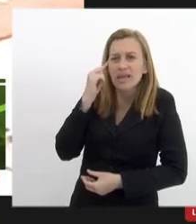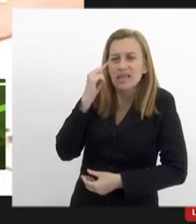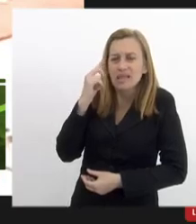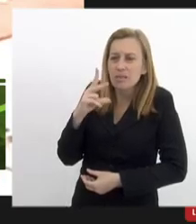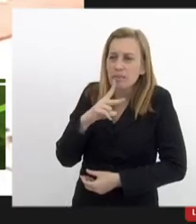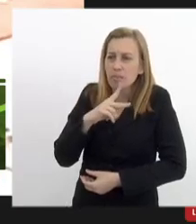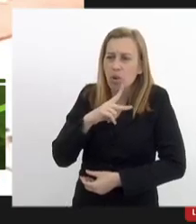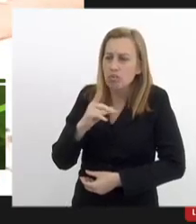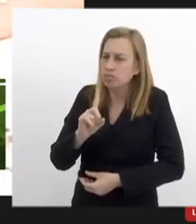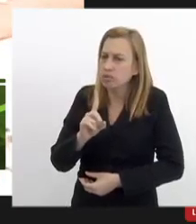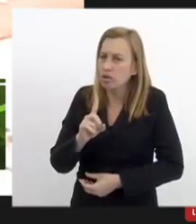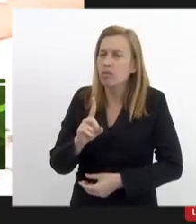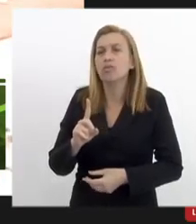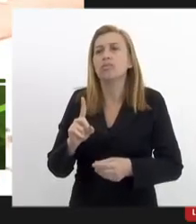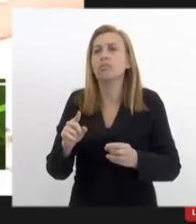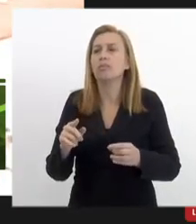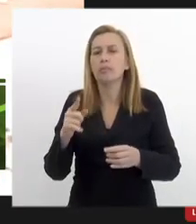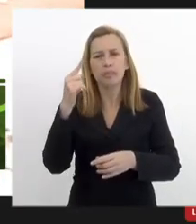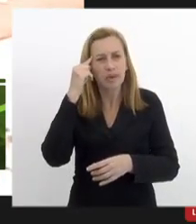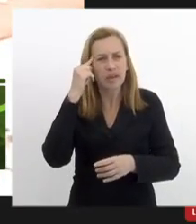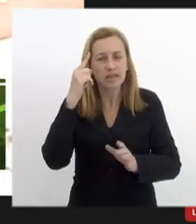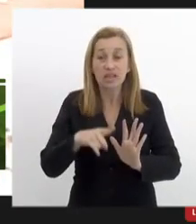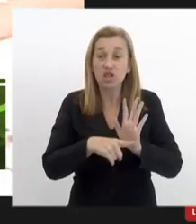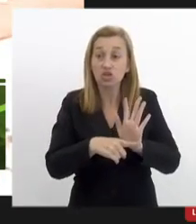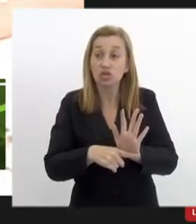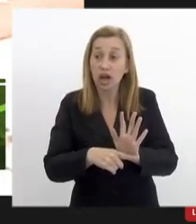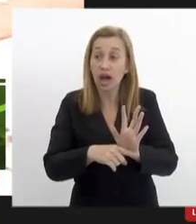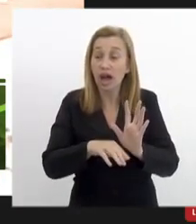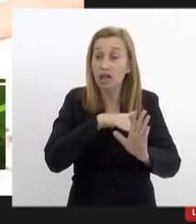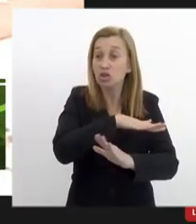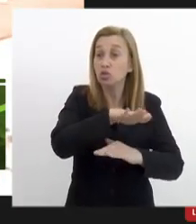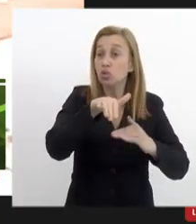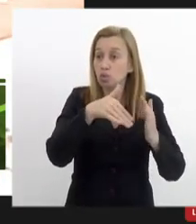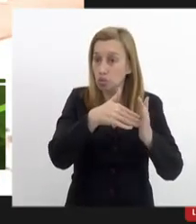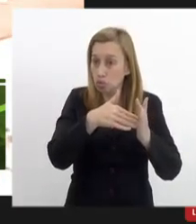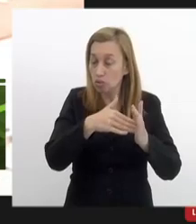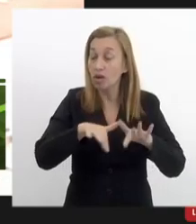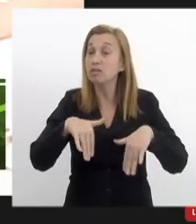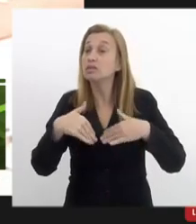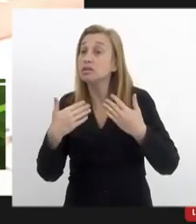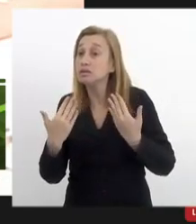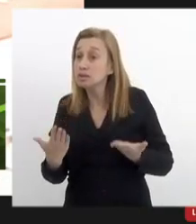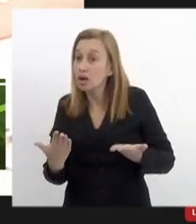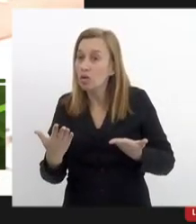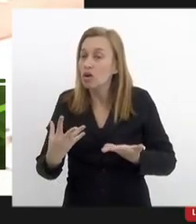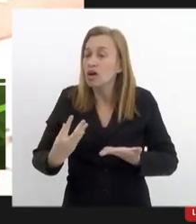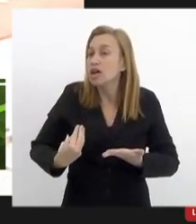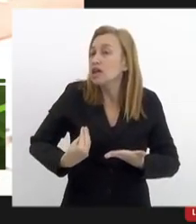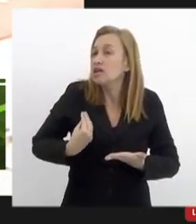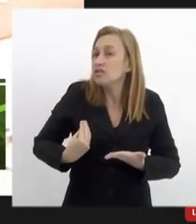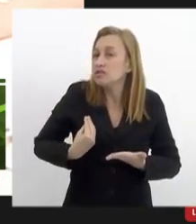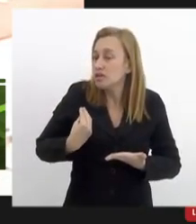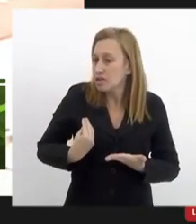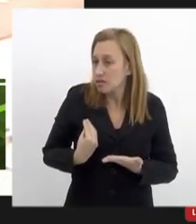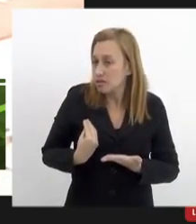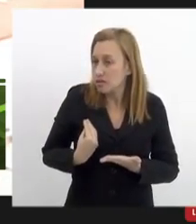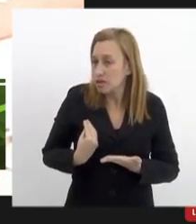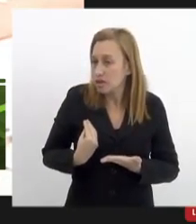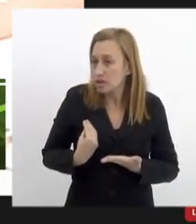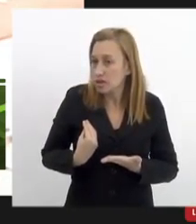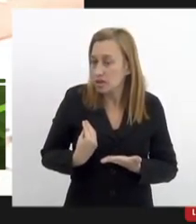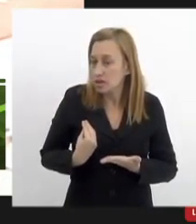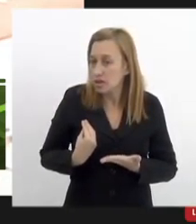próprio, ele pensa em prol da comunidade. Então, ele vive em prol de sua comunidade